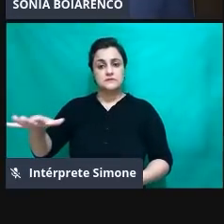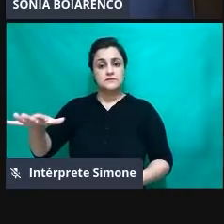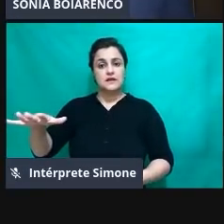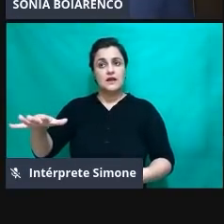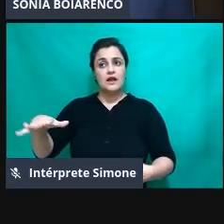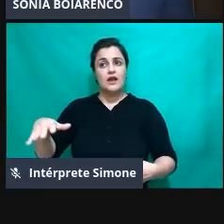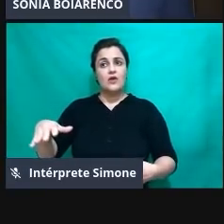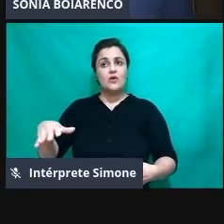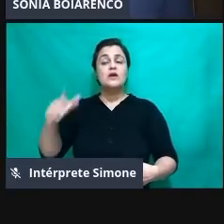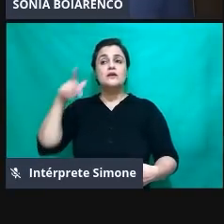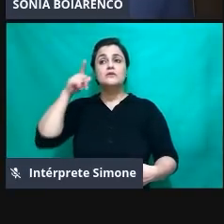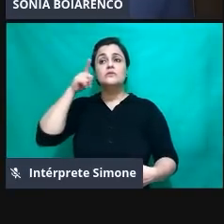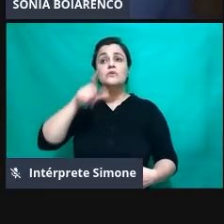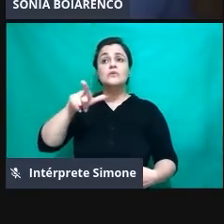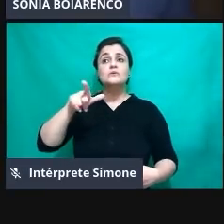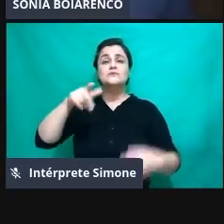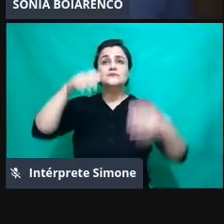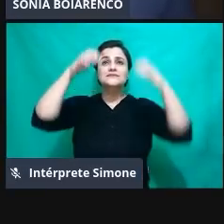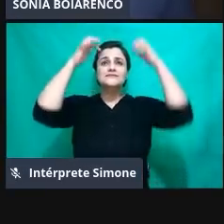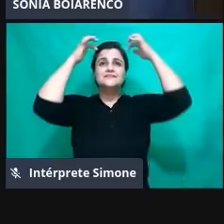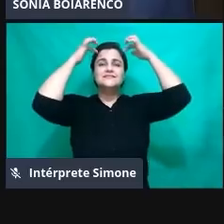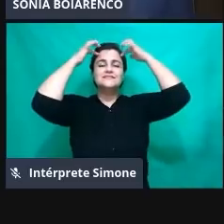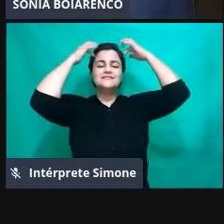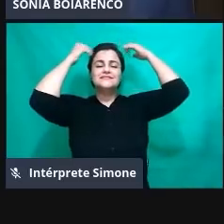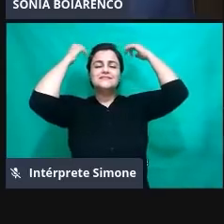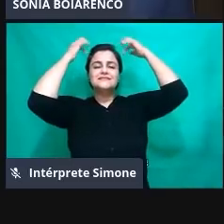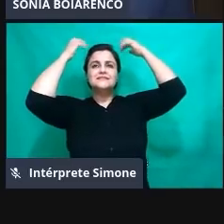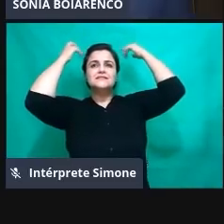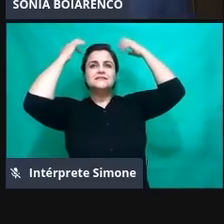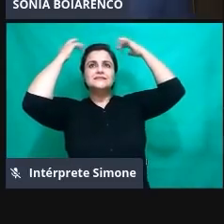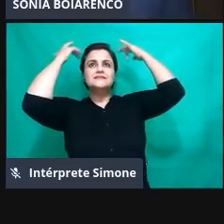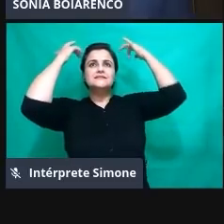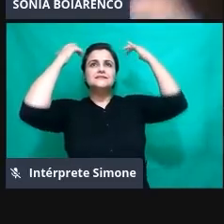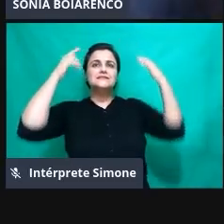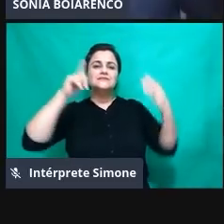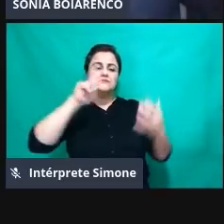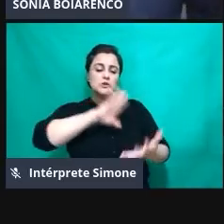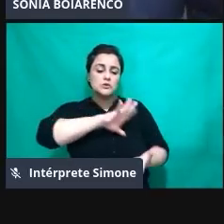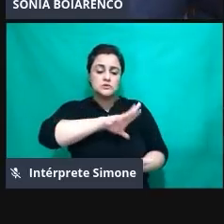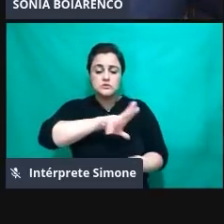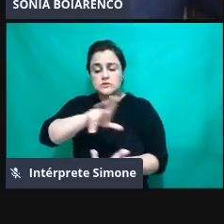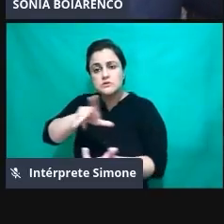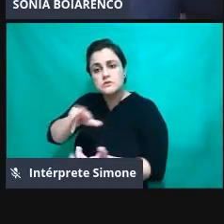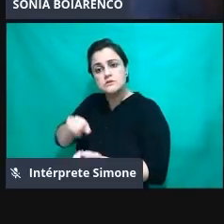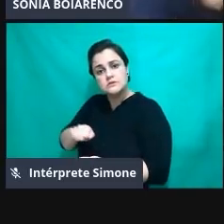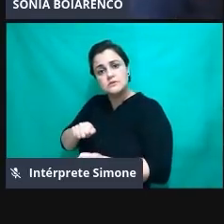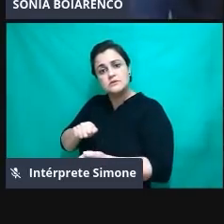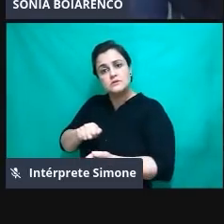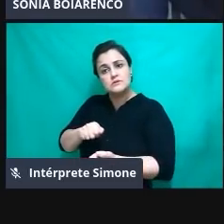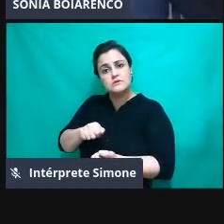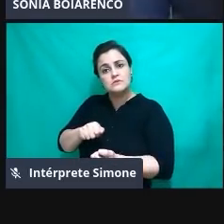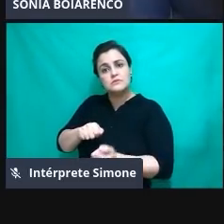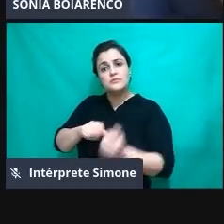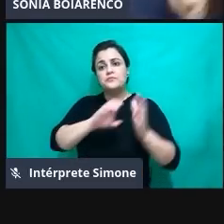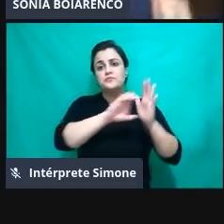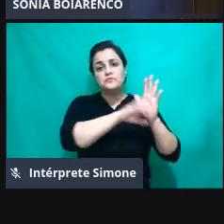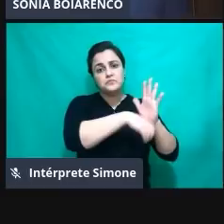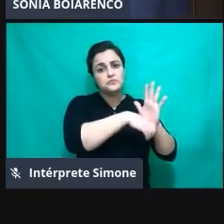raciocínio geográfico, que tem também alguns princípios. Lá eu não tinha o conceito, eu